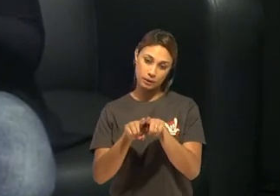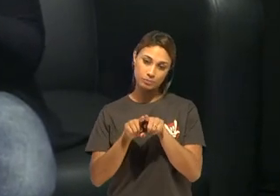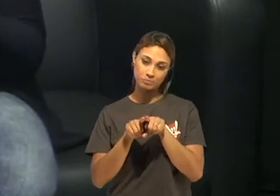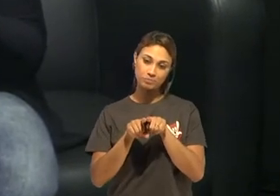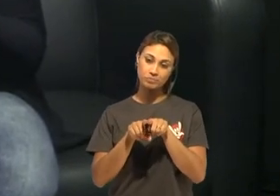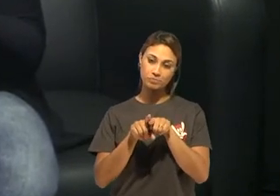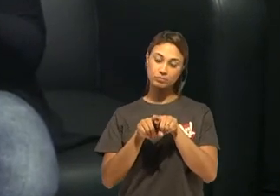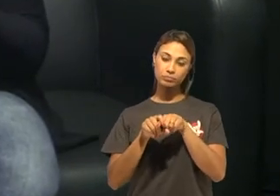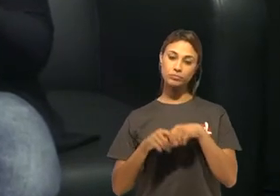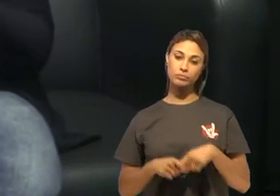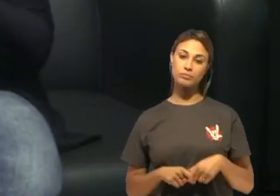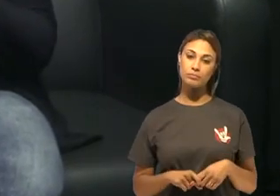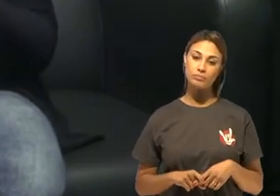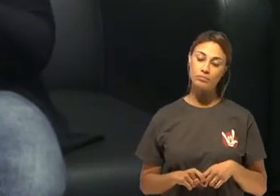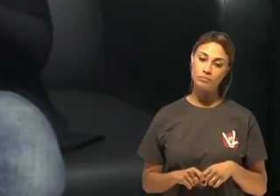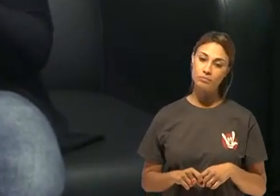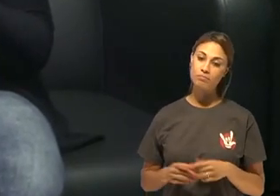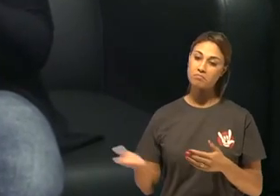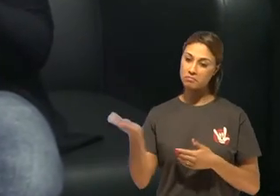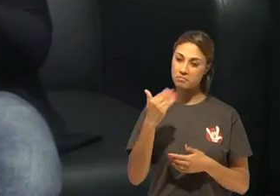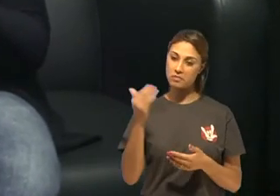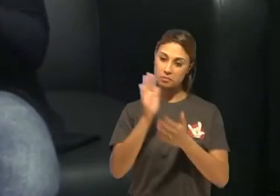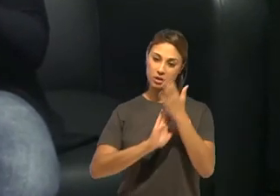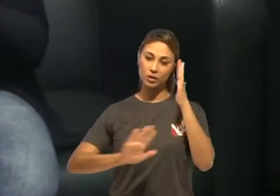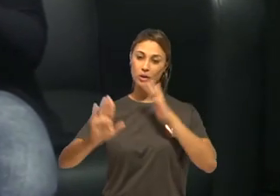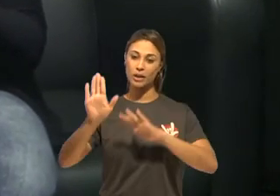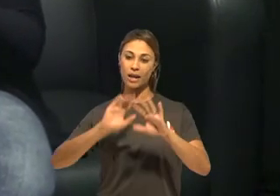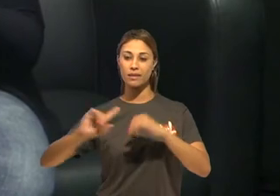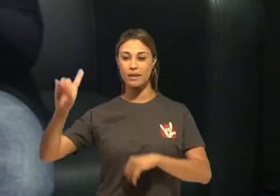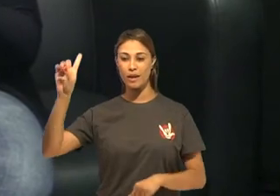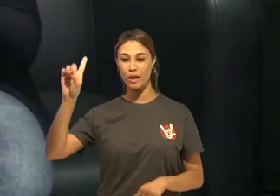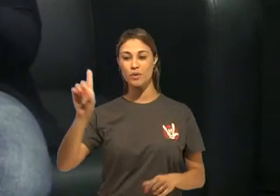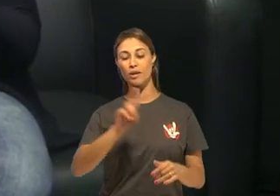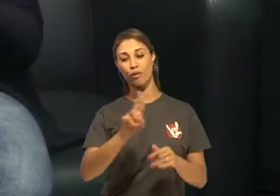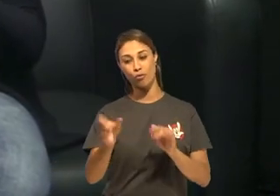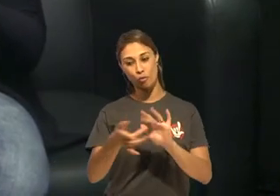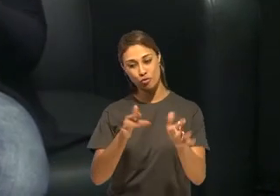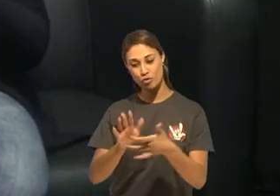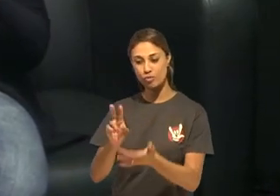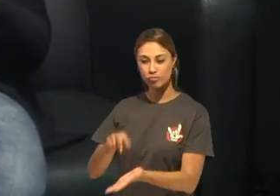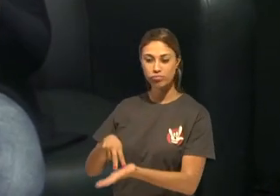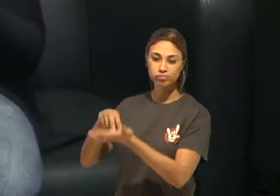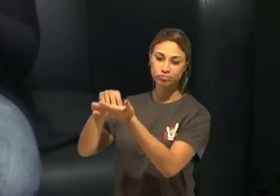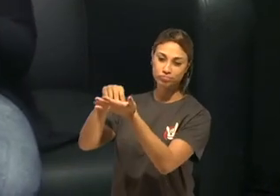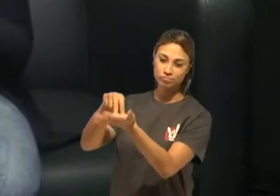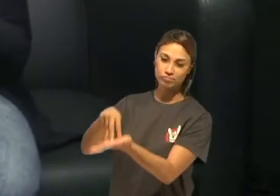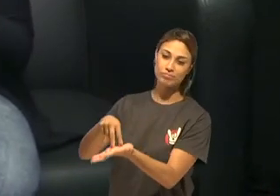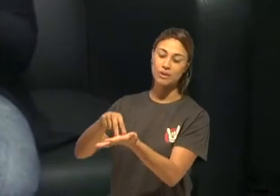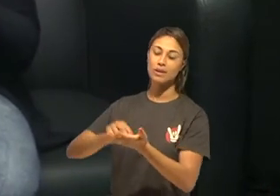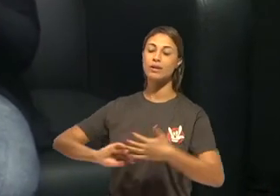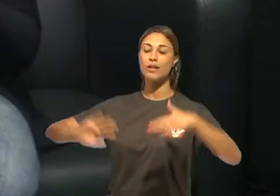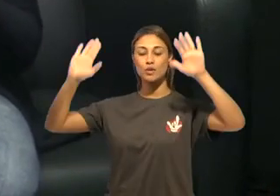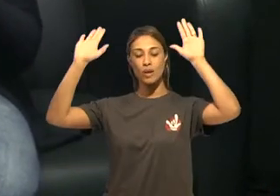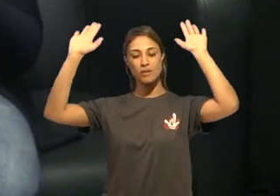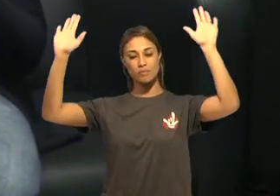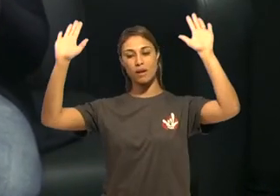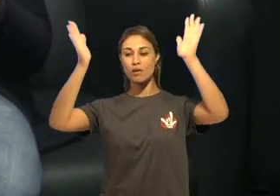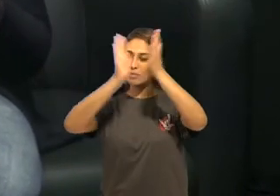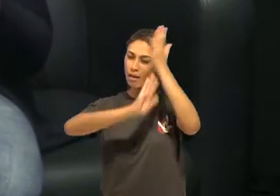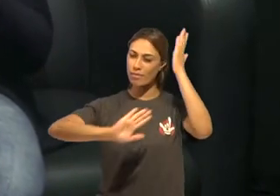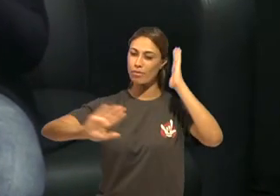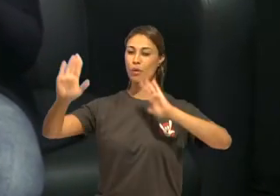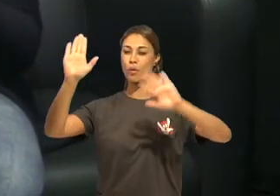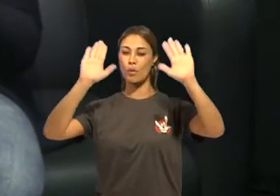ou não, tá certo? Vamos adorar a Deus, em nome de Jesus. Levante-se aí na sua casa, levante suas mãos, vamos